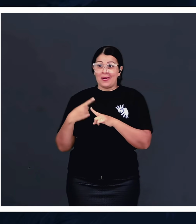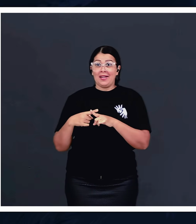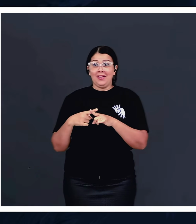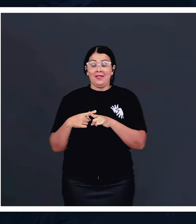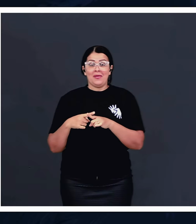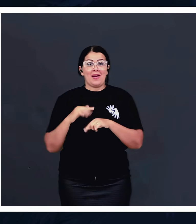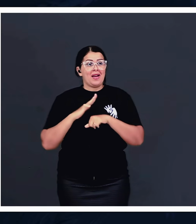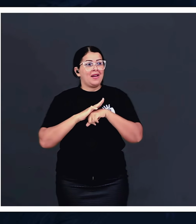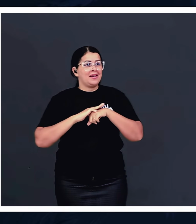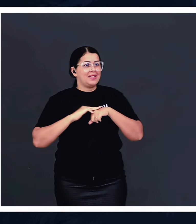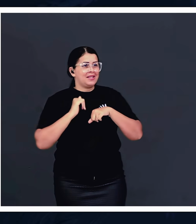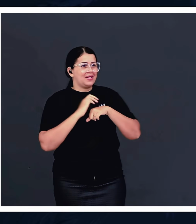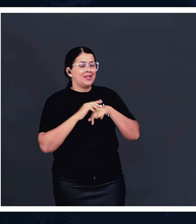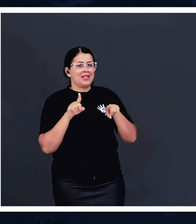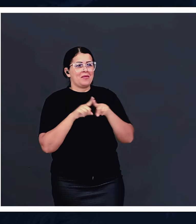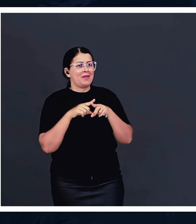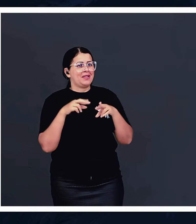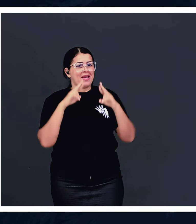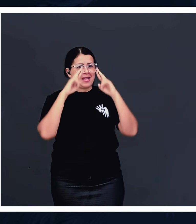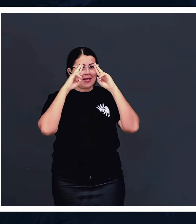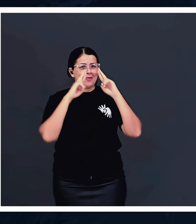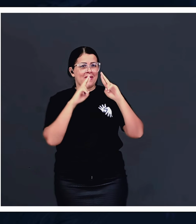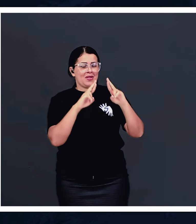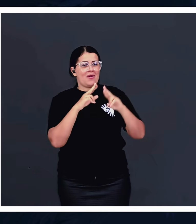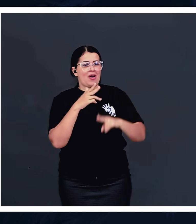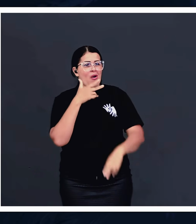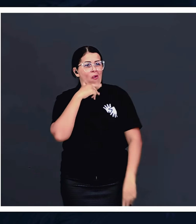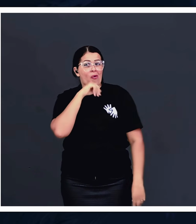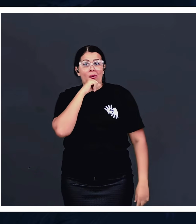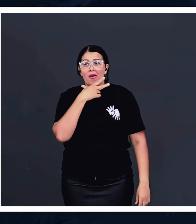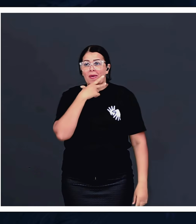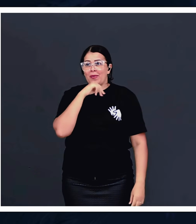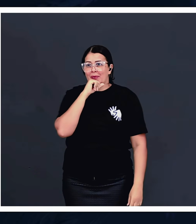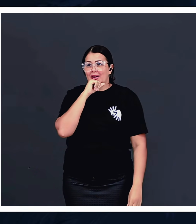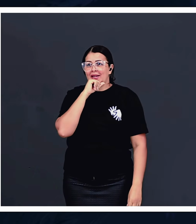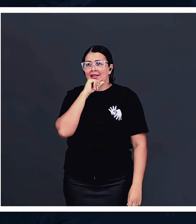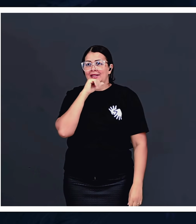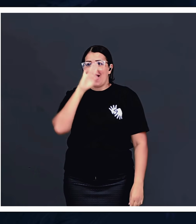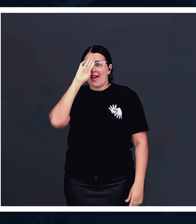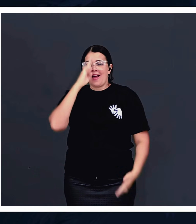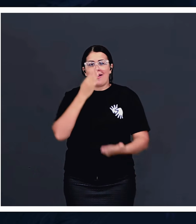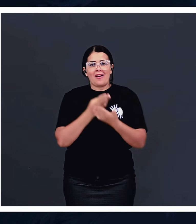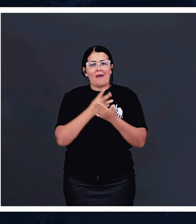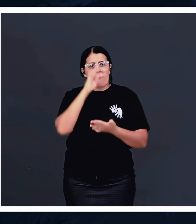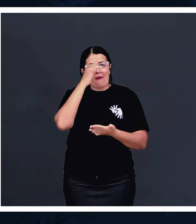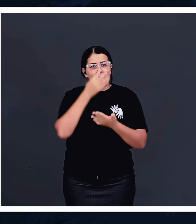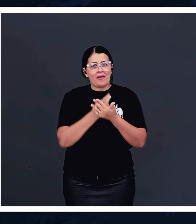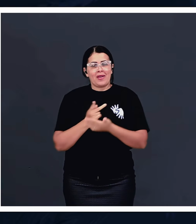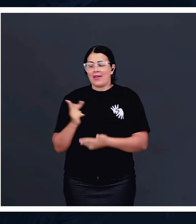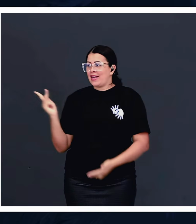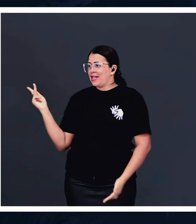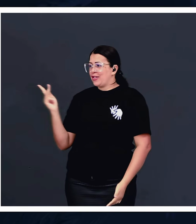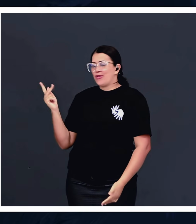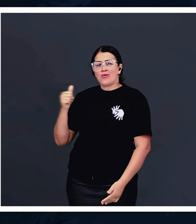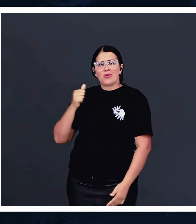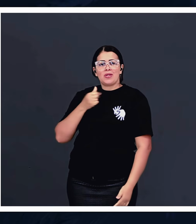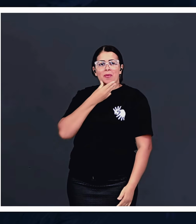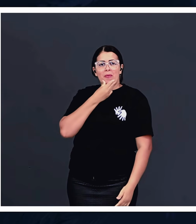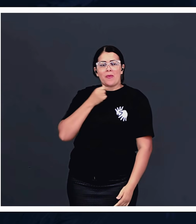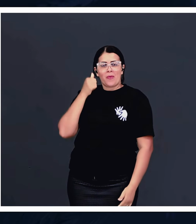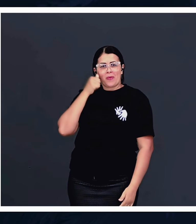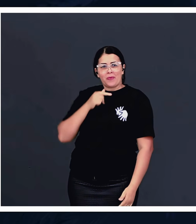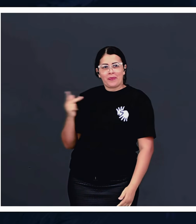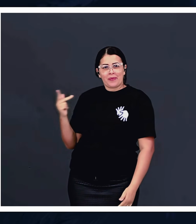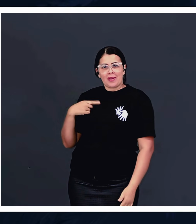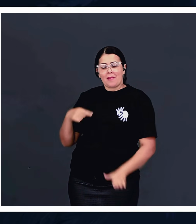forma muito carinhosa, muito respeitosa, os pais confiam que esse casal também